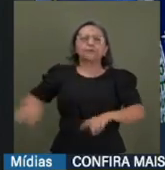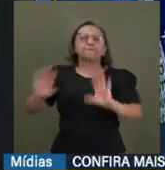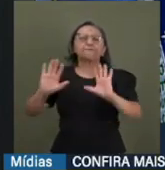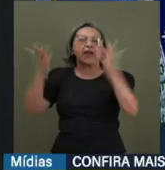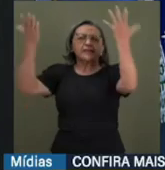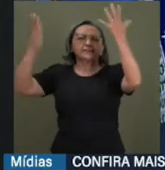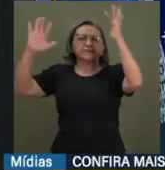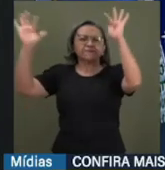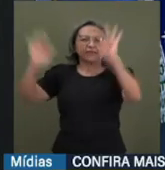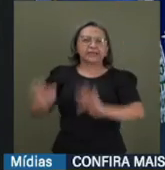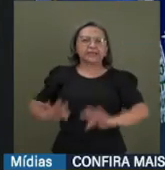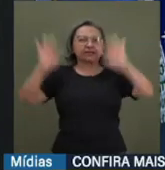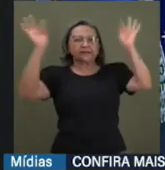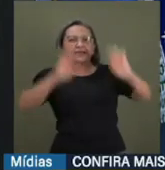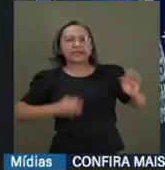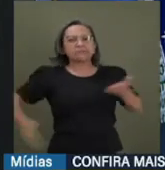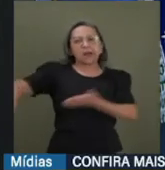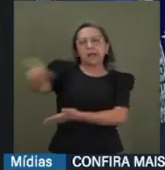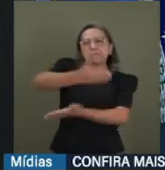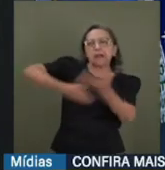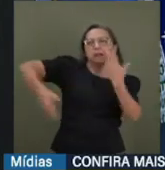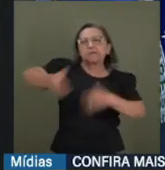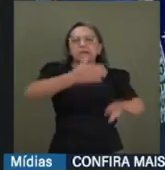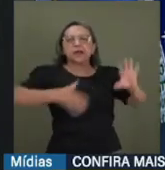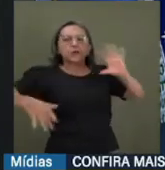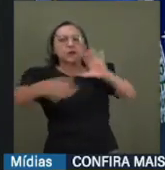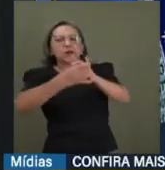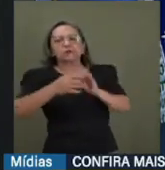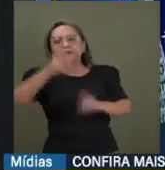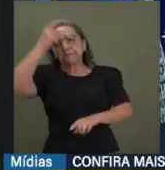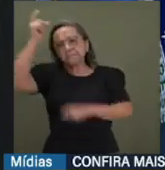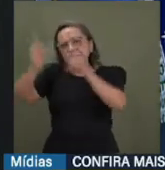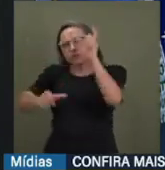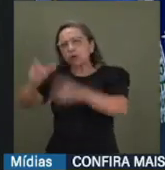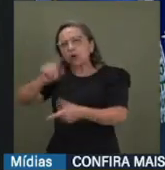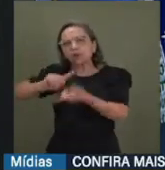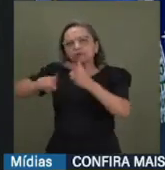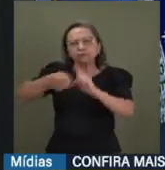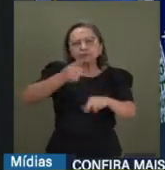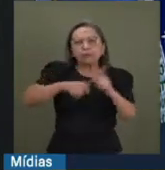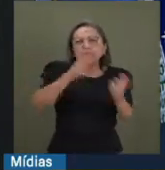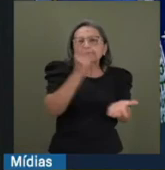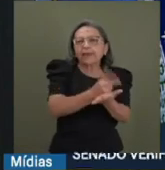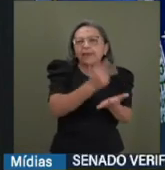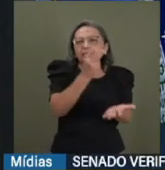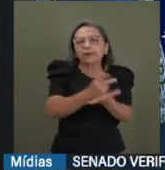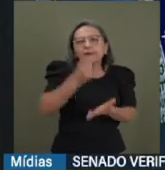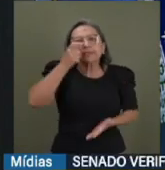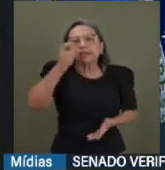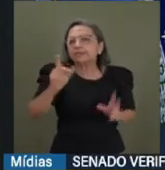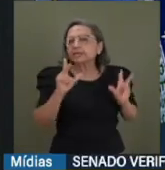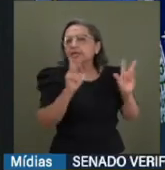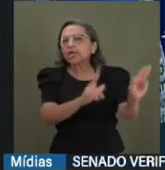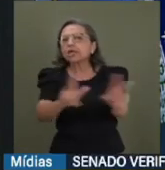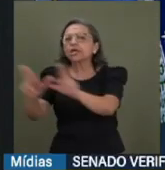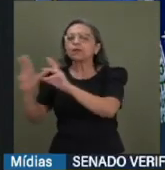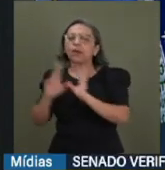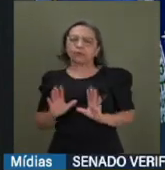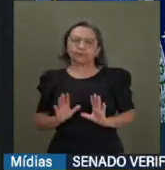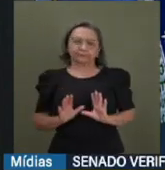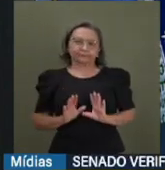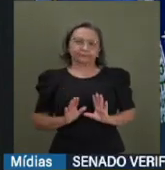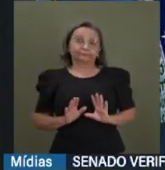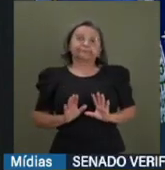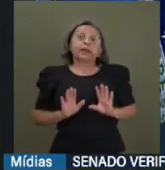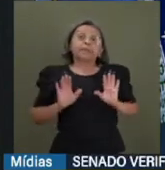festa, uma união de pessoas que comungam os mesmos interesses. O que foi